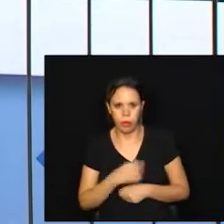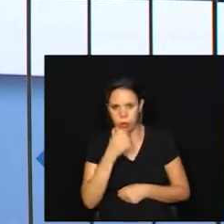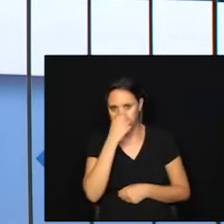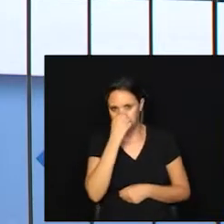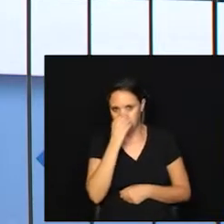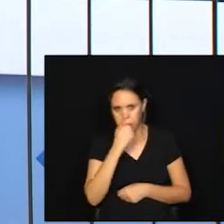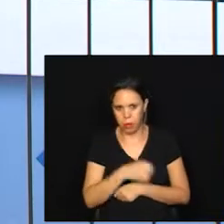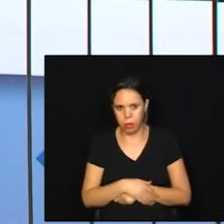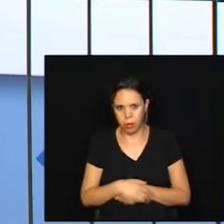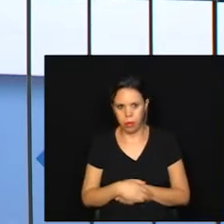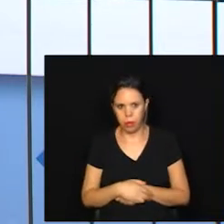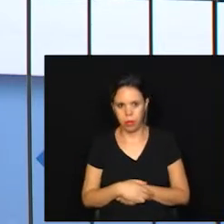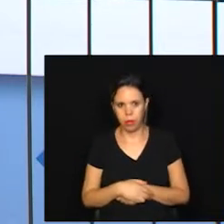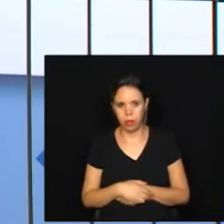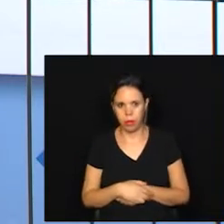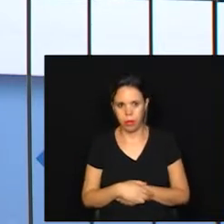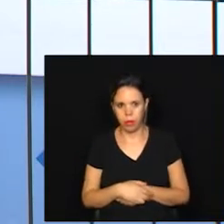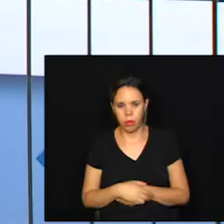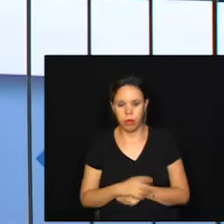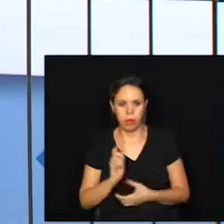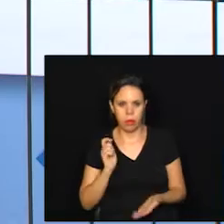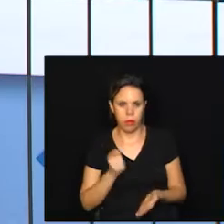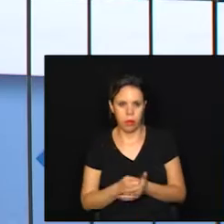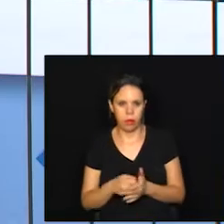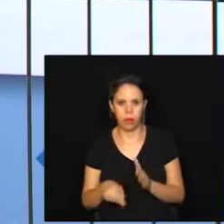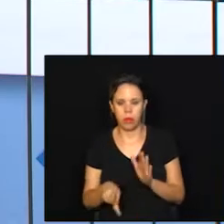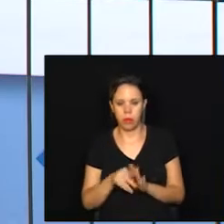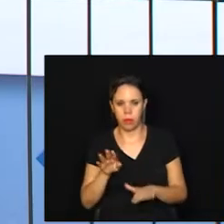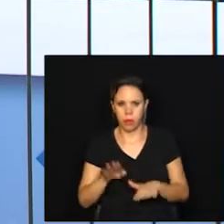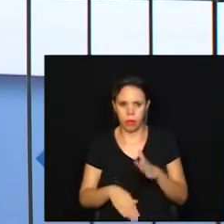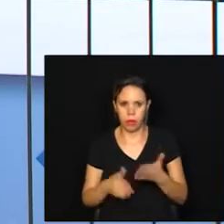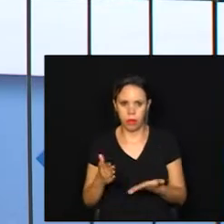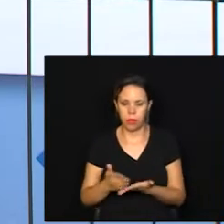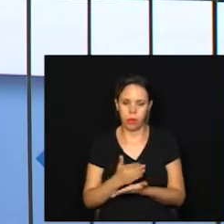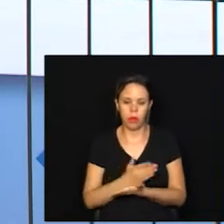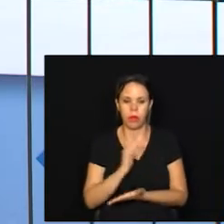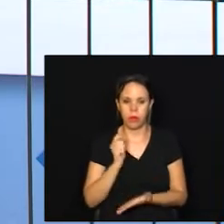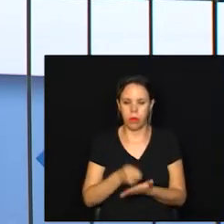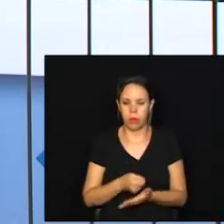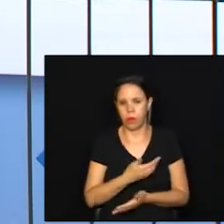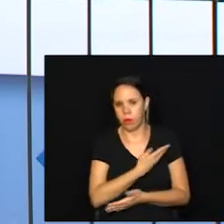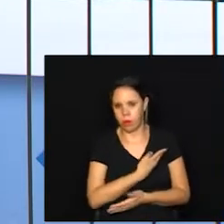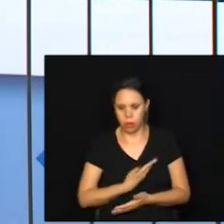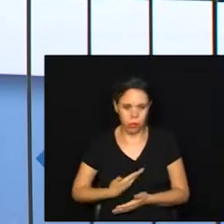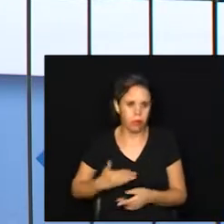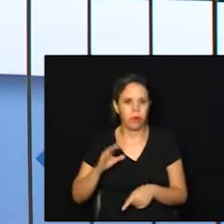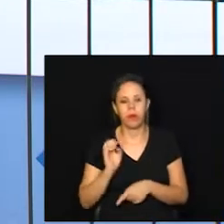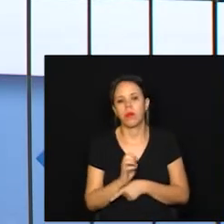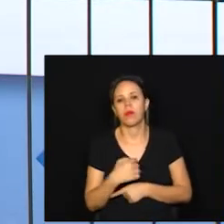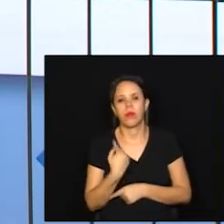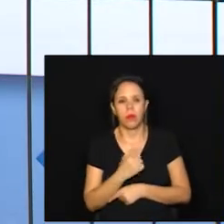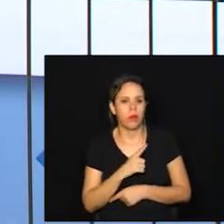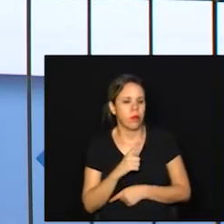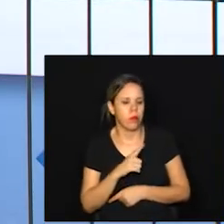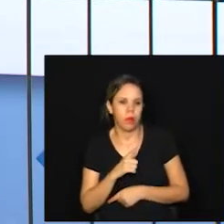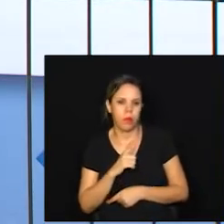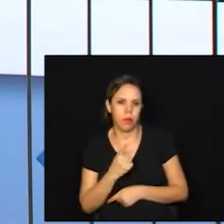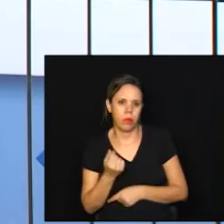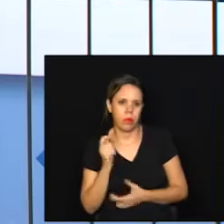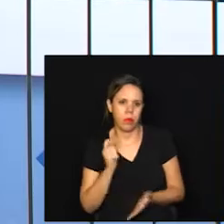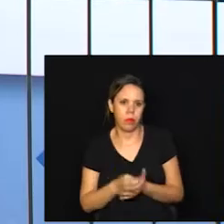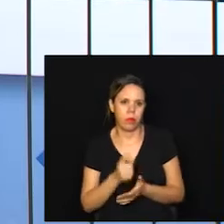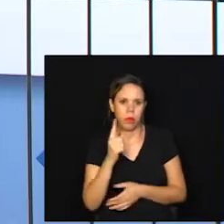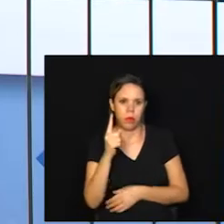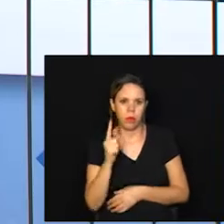né, são custeados parcialmente pelo governo do estado. A gente tem aí um custo de